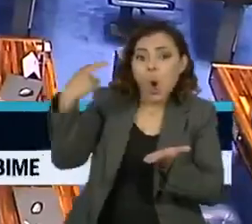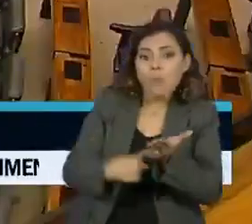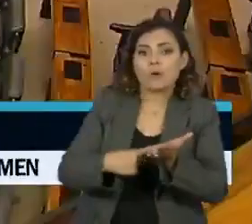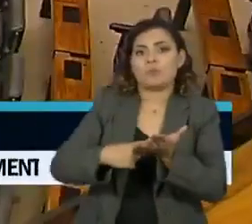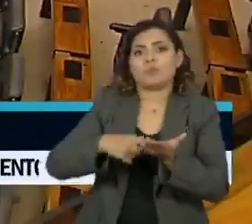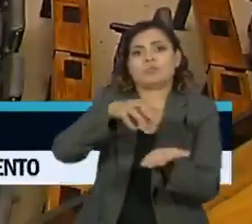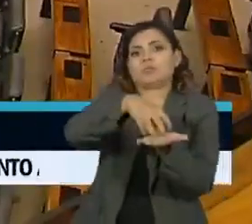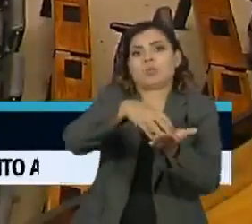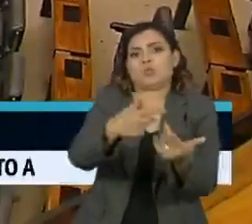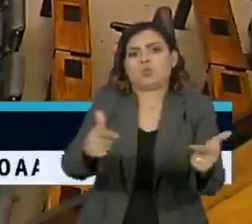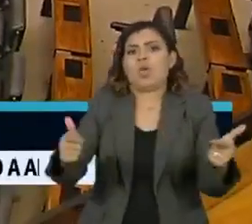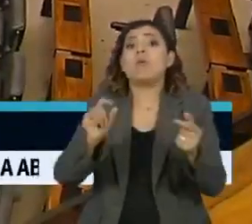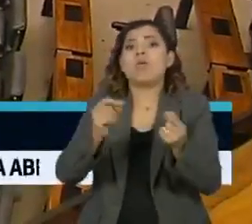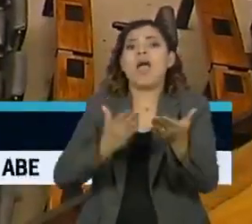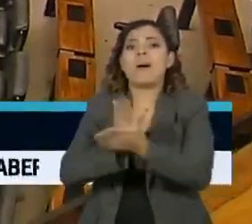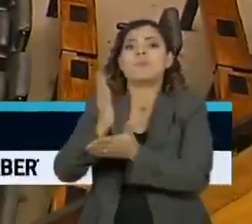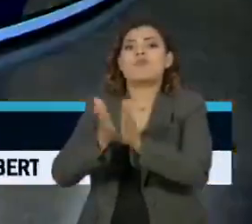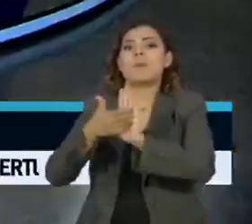do centrão em aprovar Tais propostas